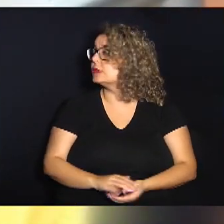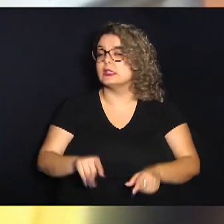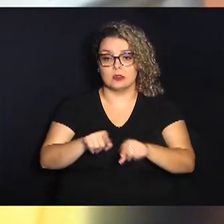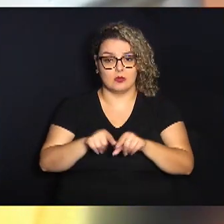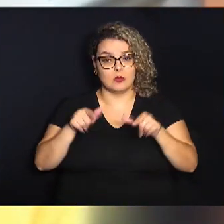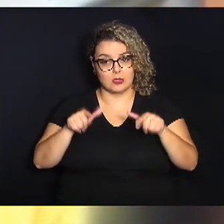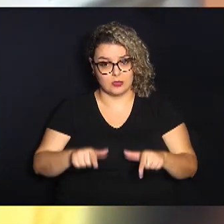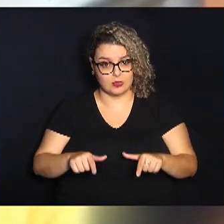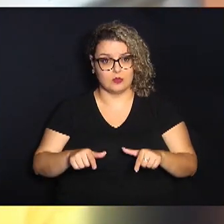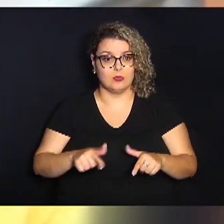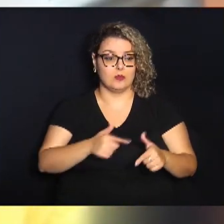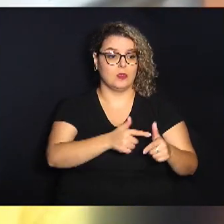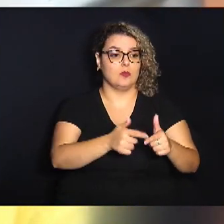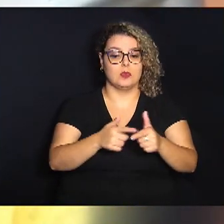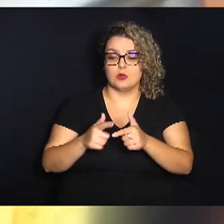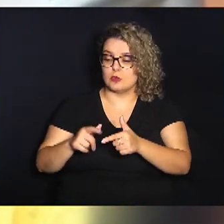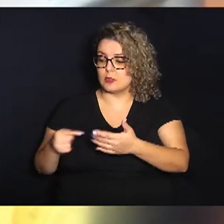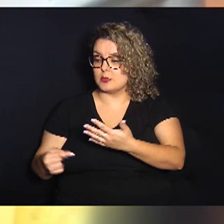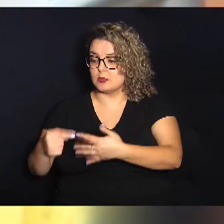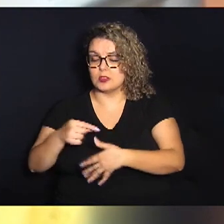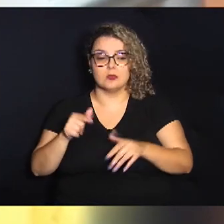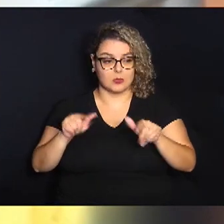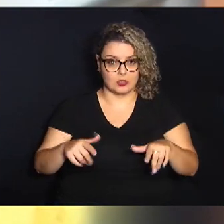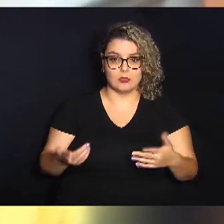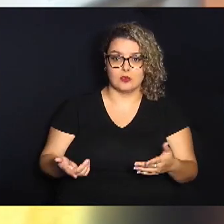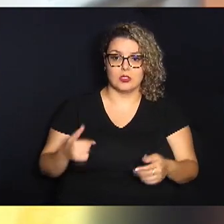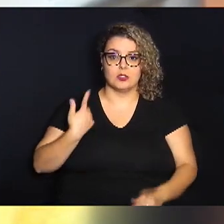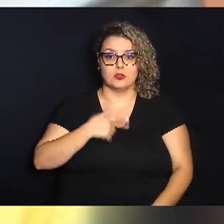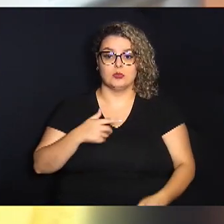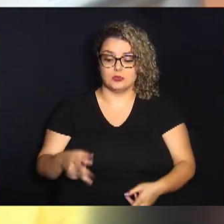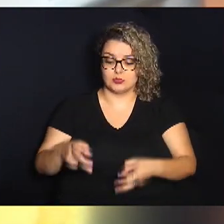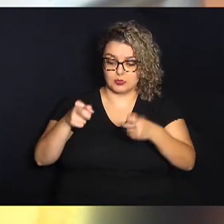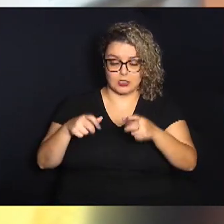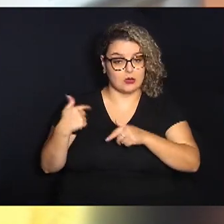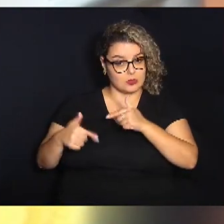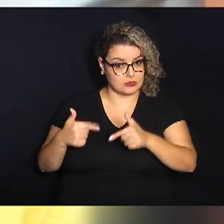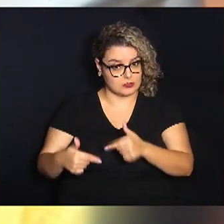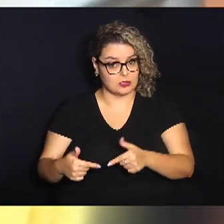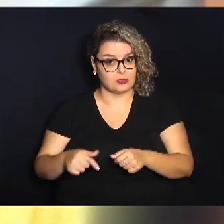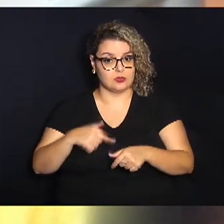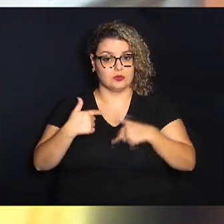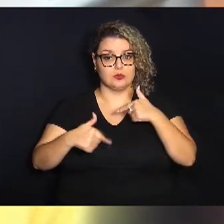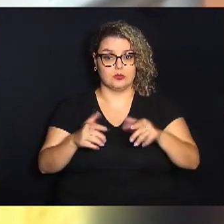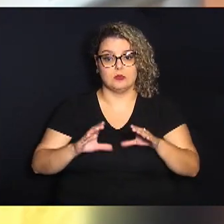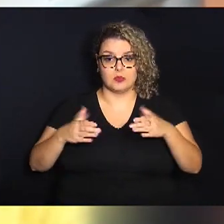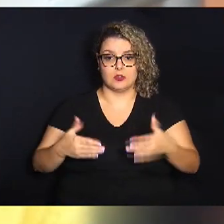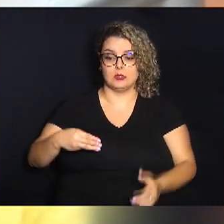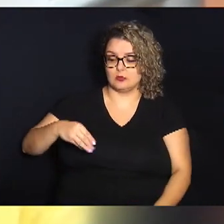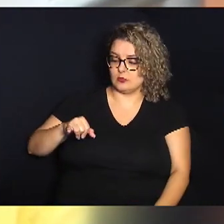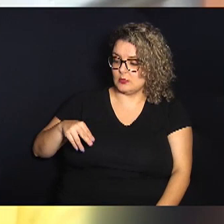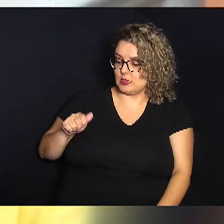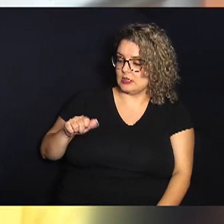locais. Nós vamos, então, fazer um reconhecimento desse trabalho do coletivo da Mina Santa Lúcia,